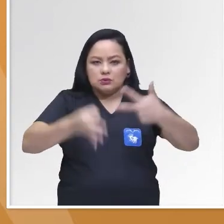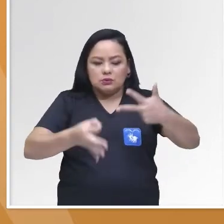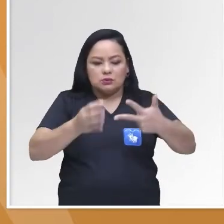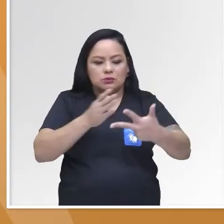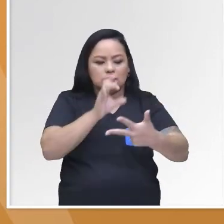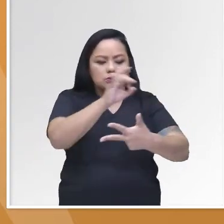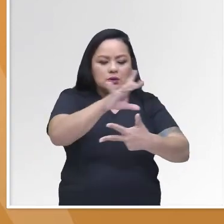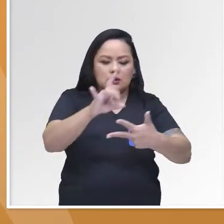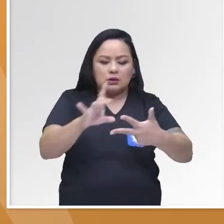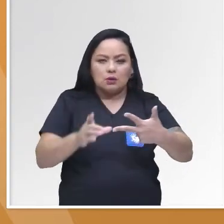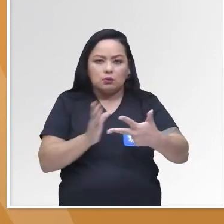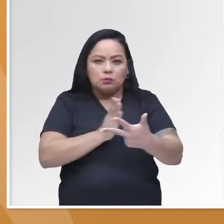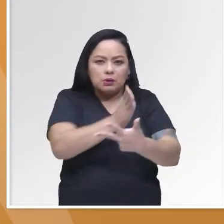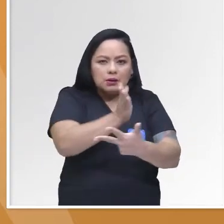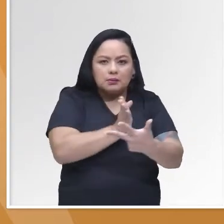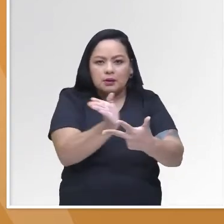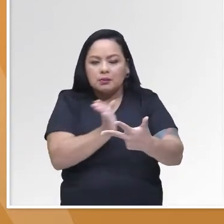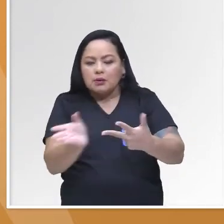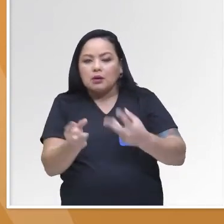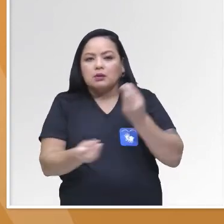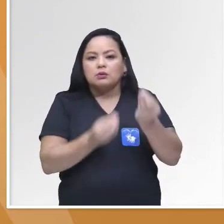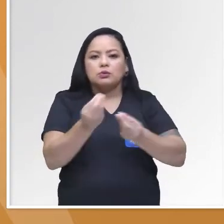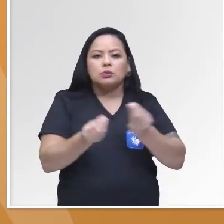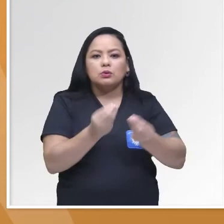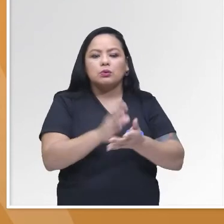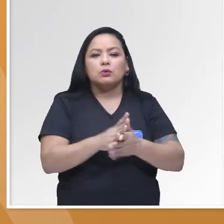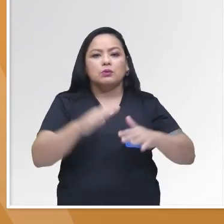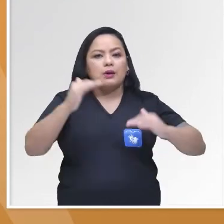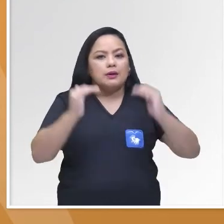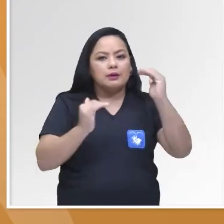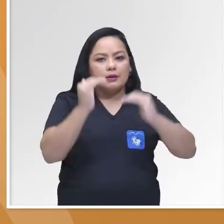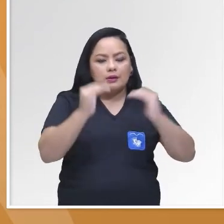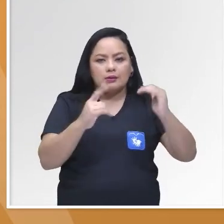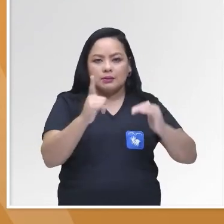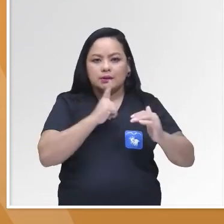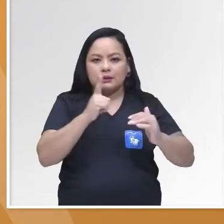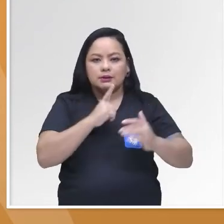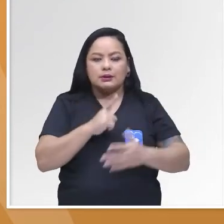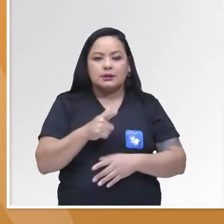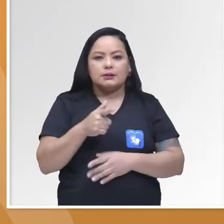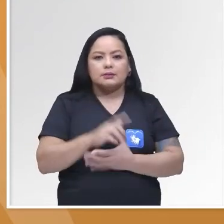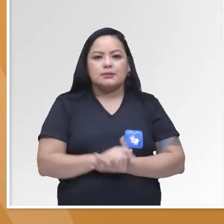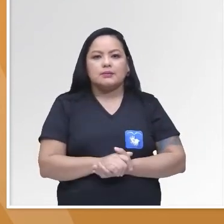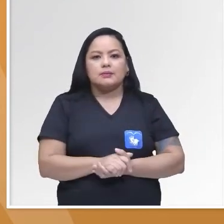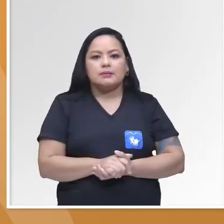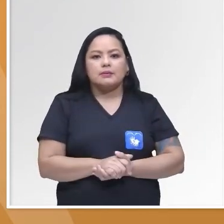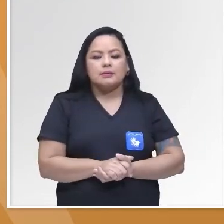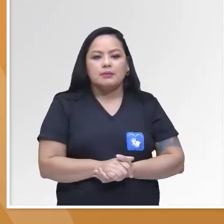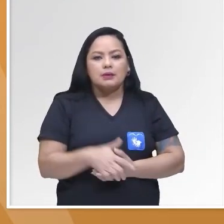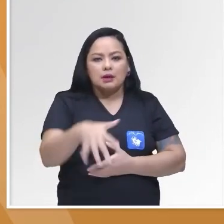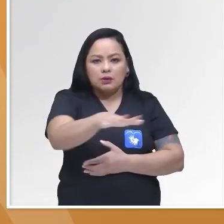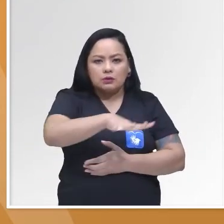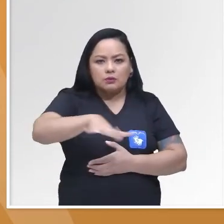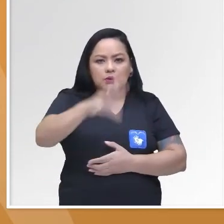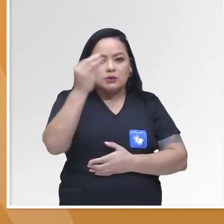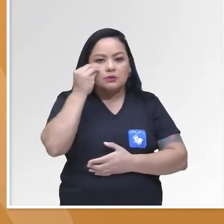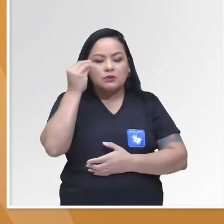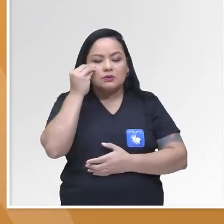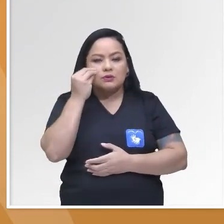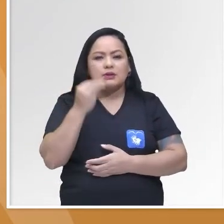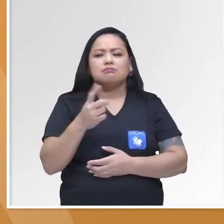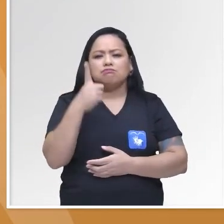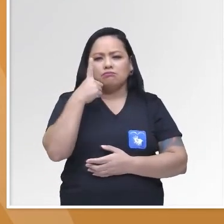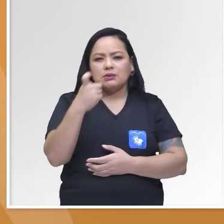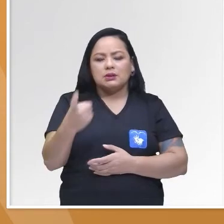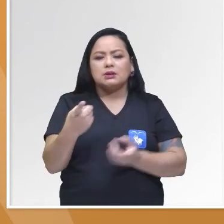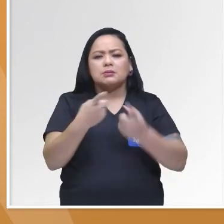judiciário, de modo que eles se equilibrem. Vejam bem esse espaço, é um espaço interessante, mas